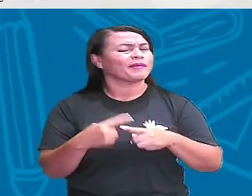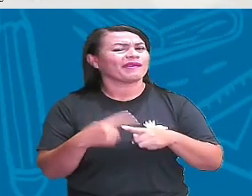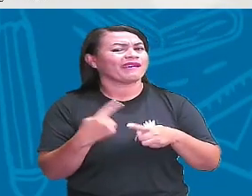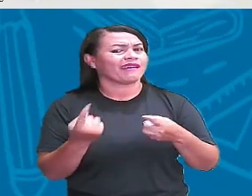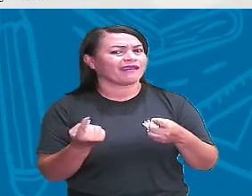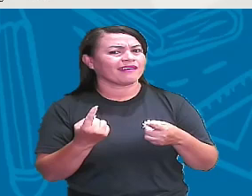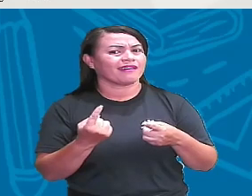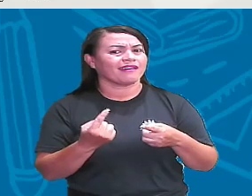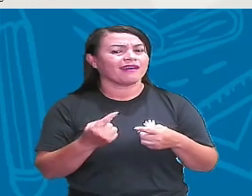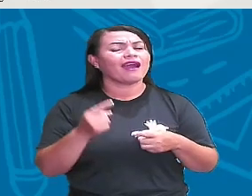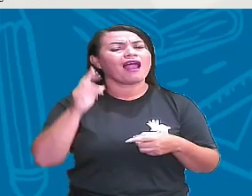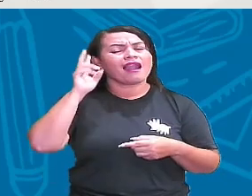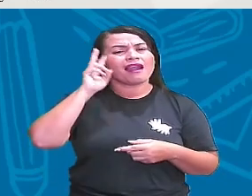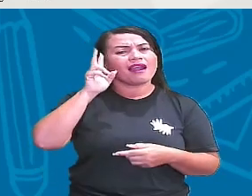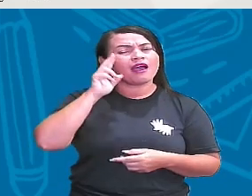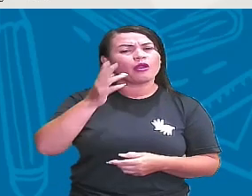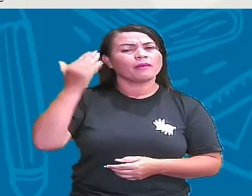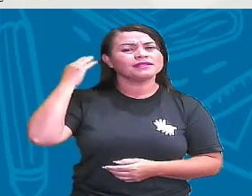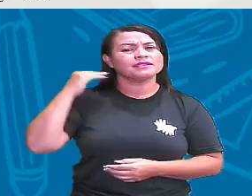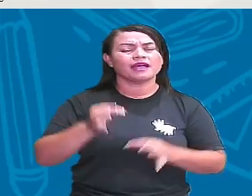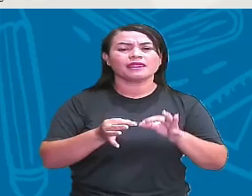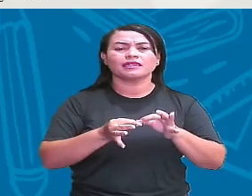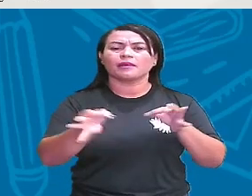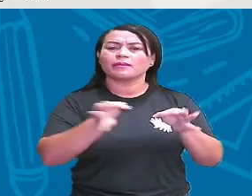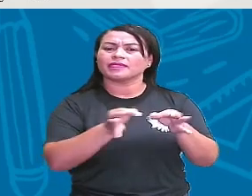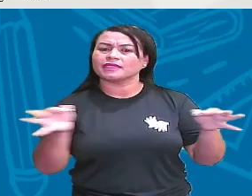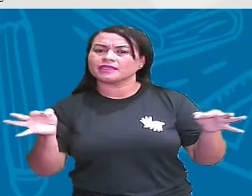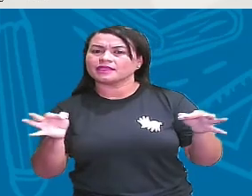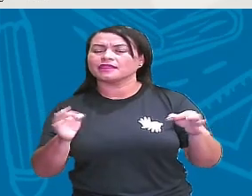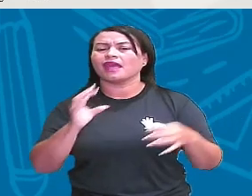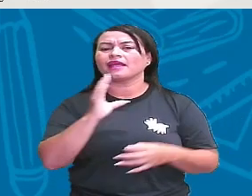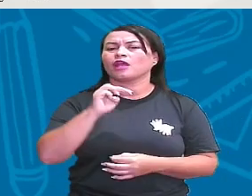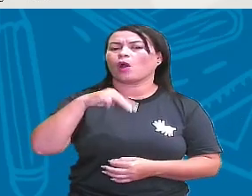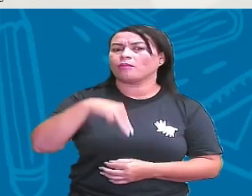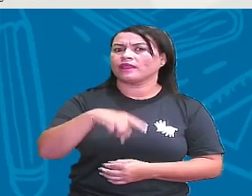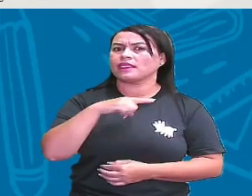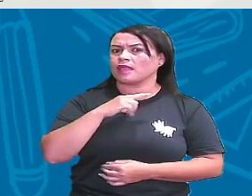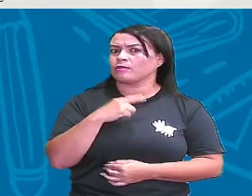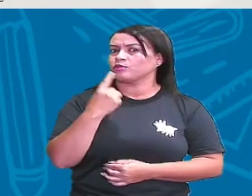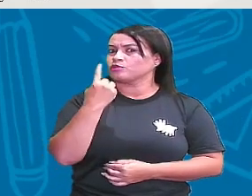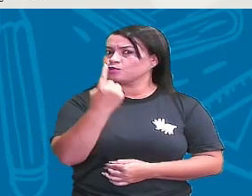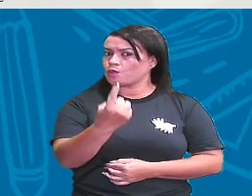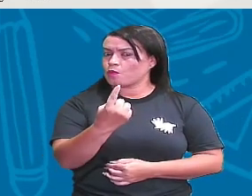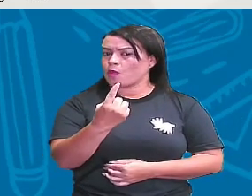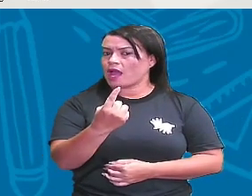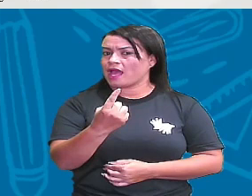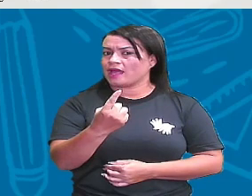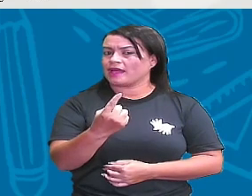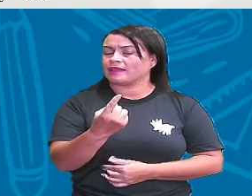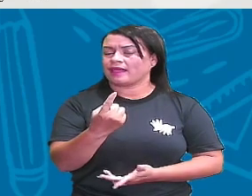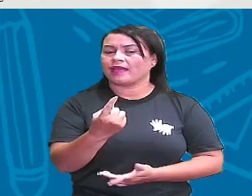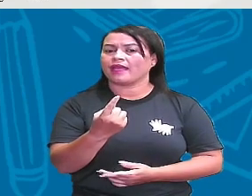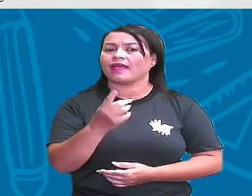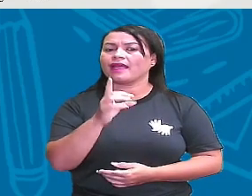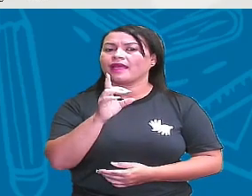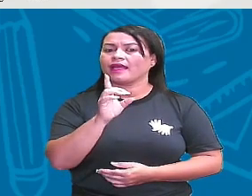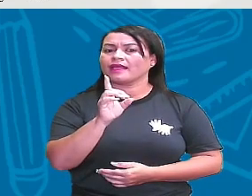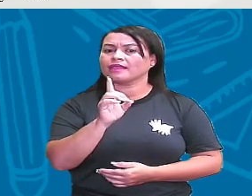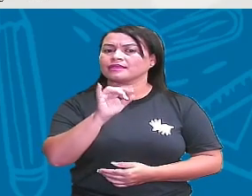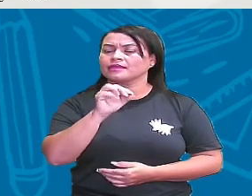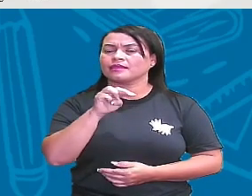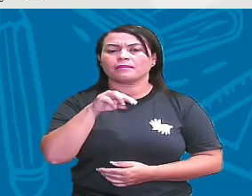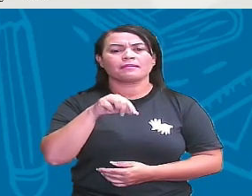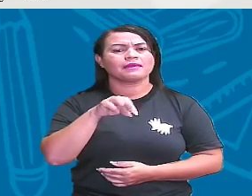isso? Lembra lá que medida de comprimentos eu falei que a gente tem uma dimensão, né? Eu tenho só a